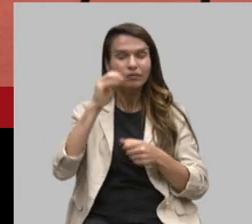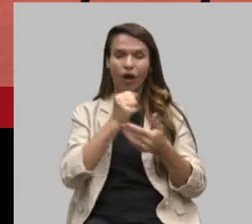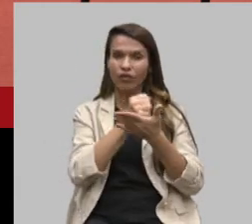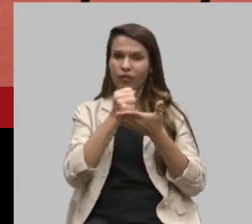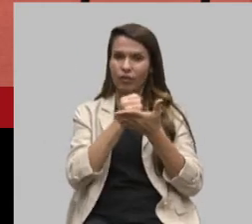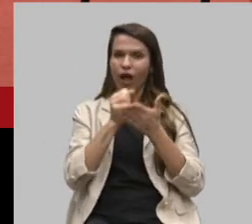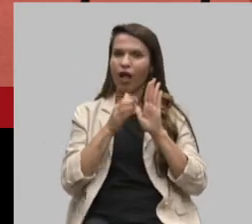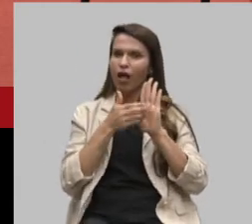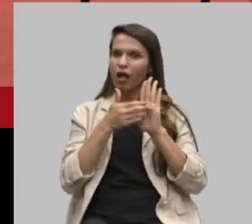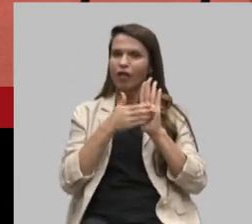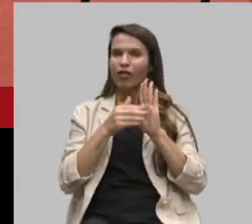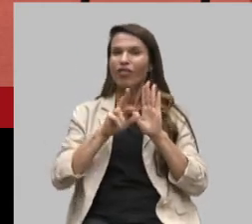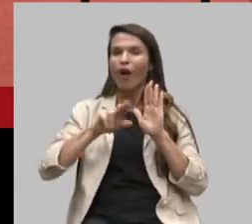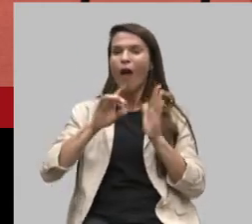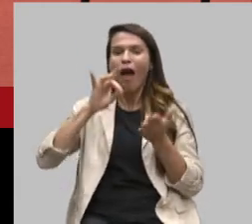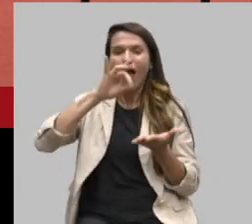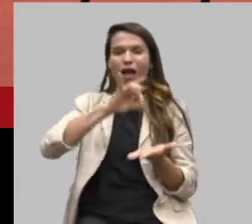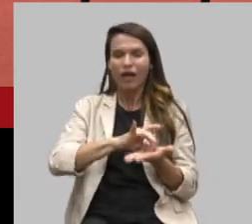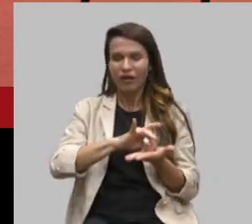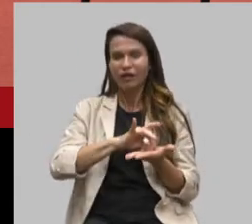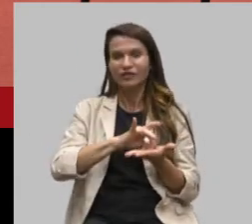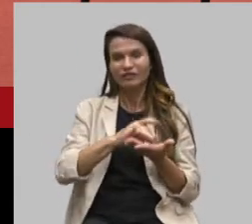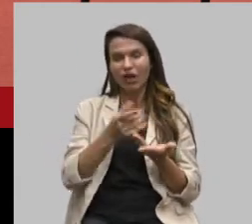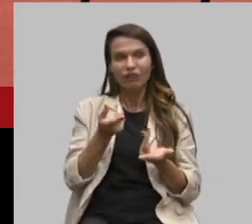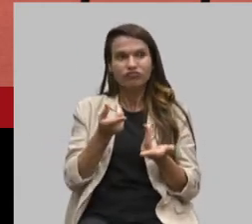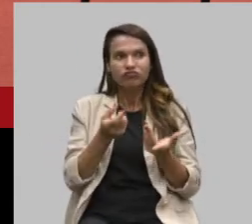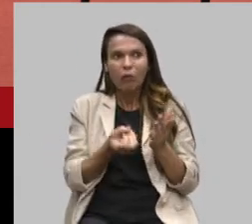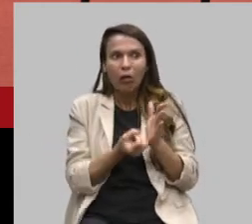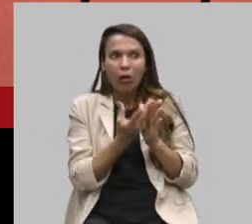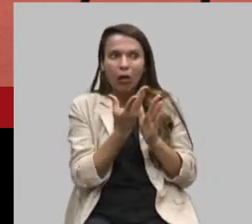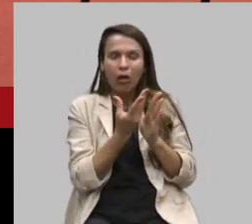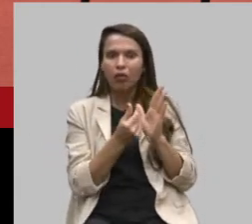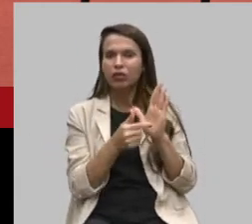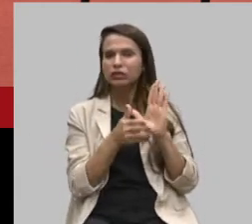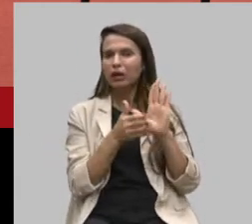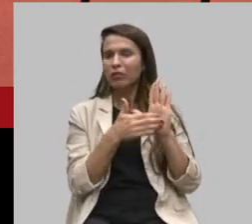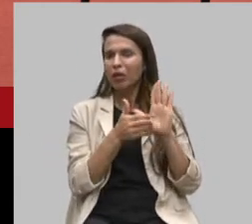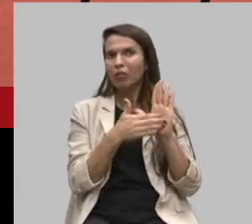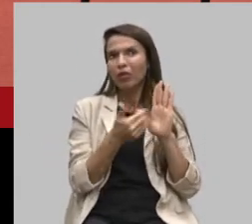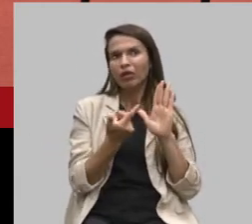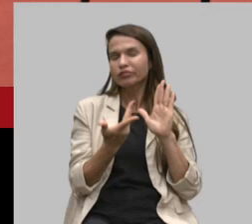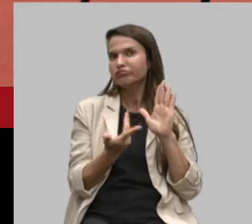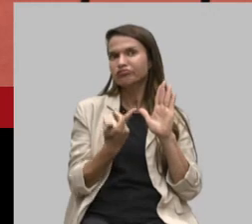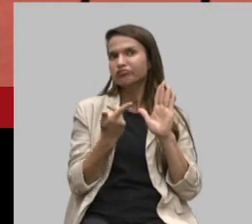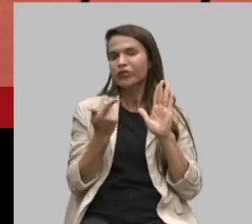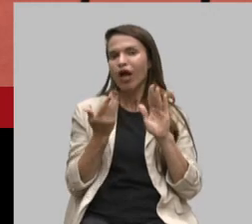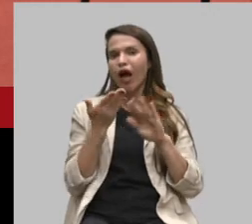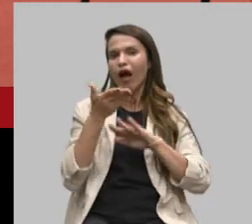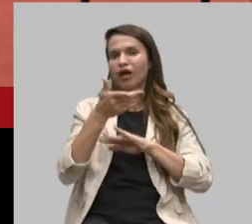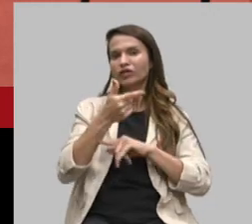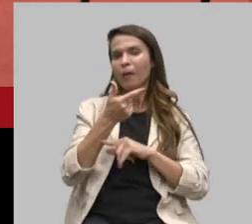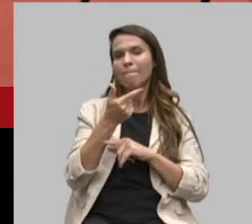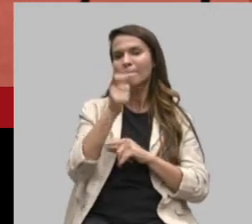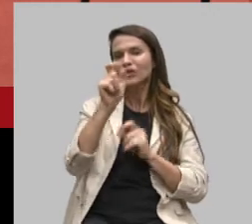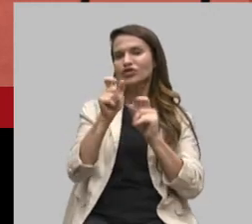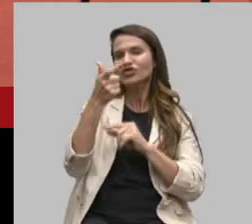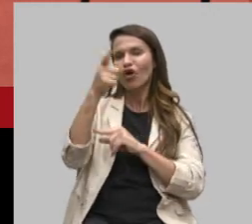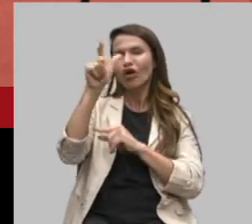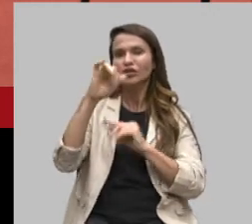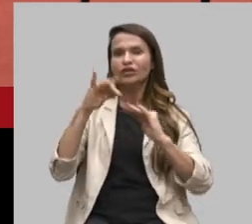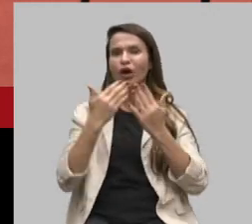proposta não é realista provavelmente quem fez não teve acesso muitos a pessoas de outras escolas para ter essas